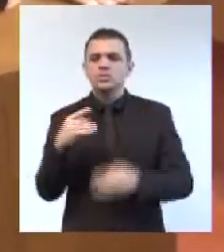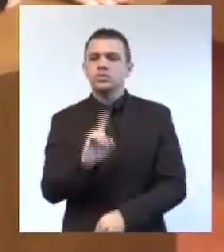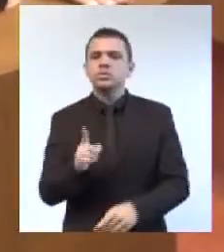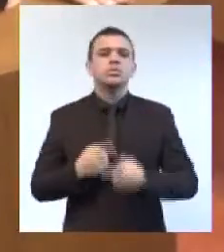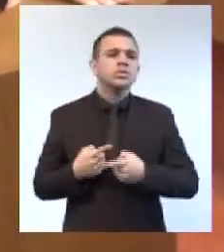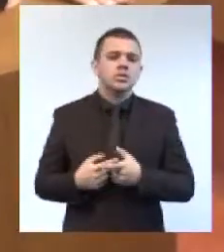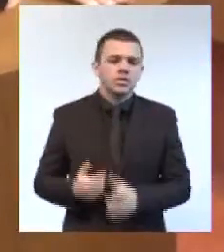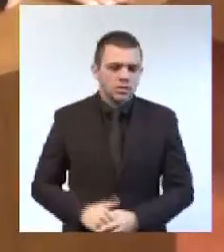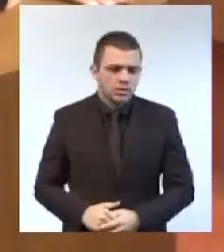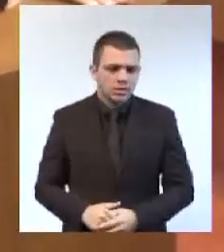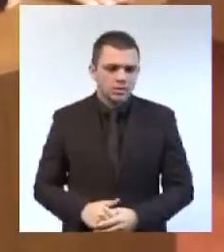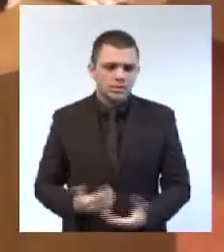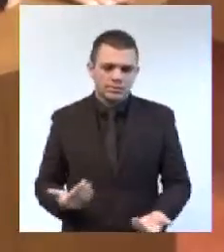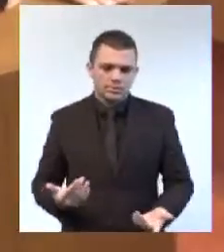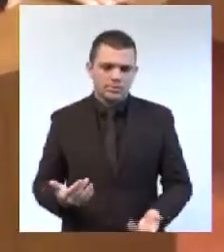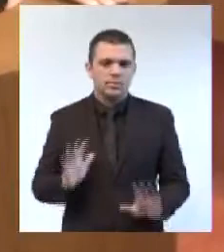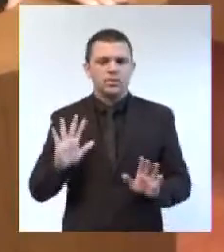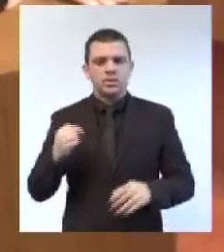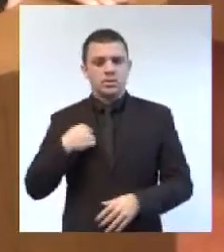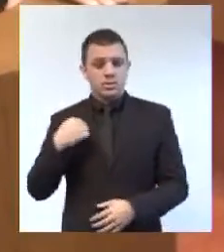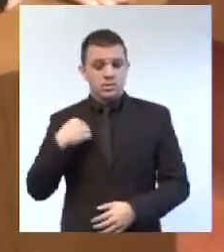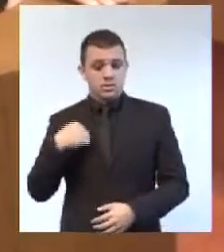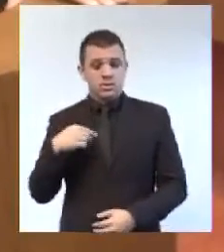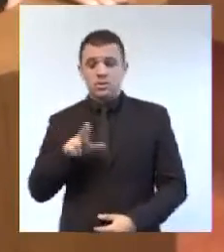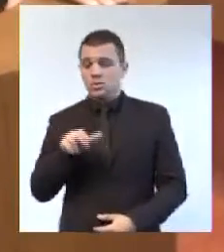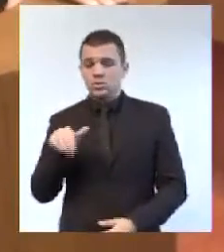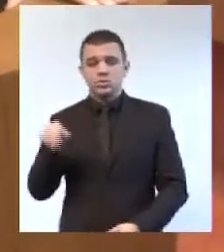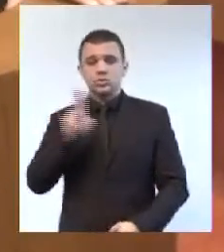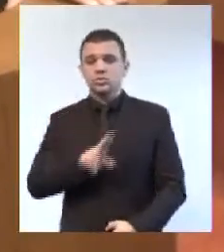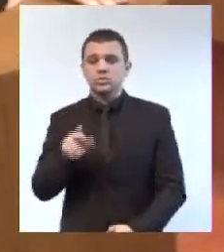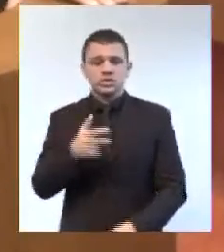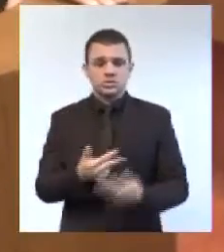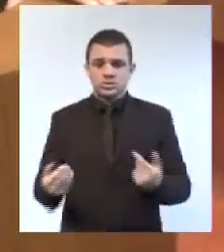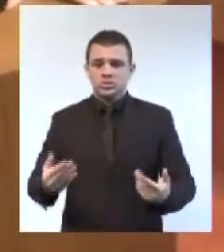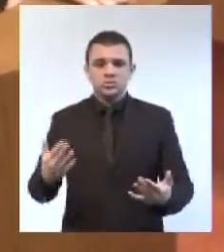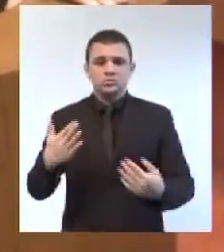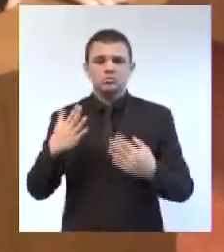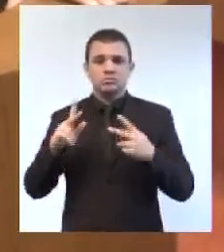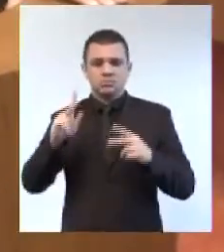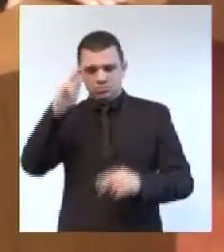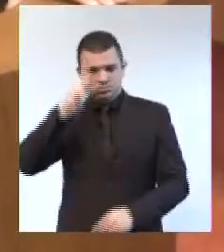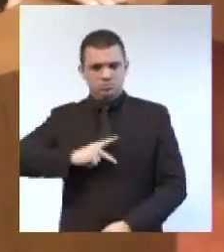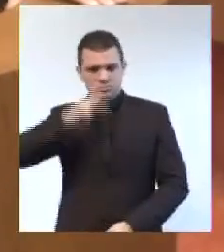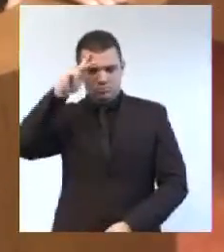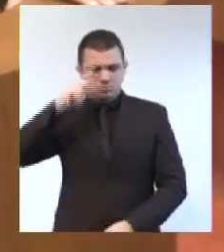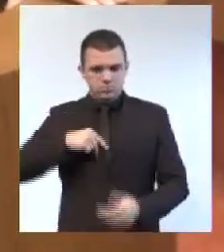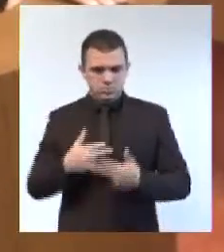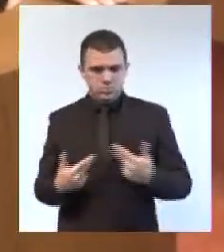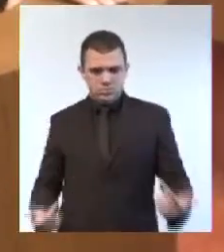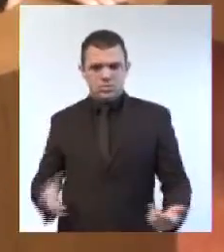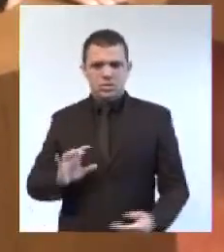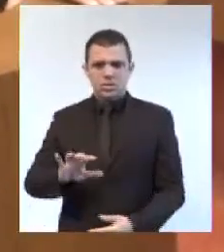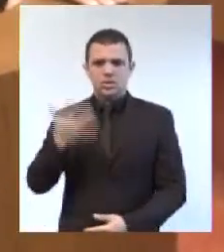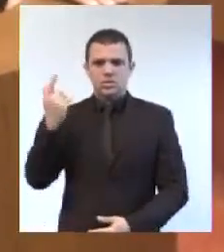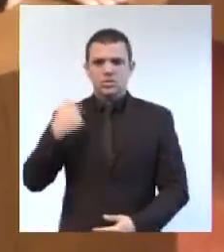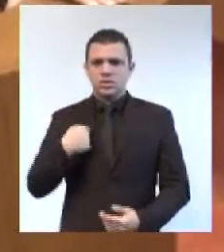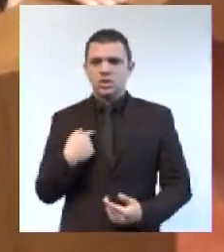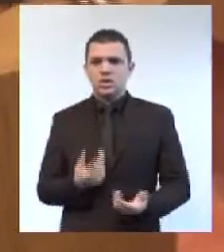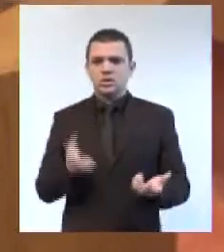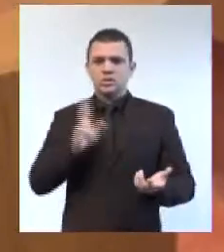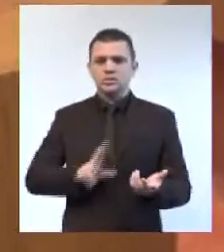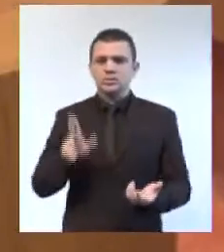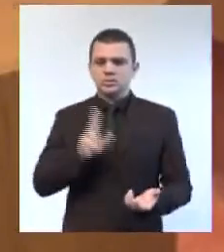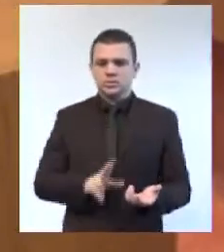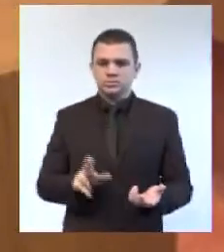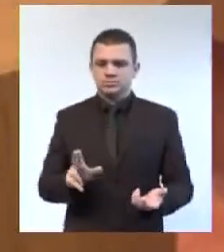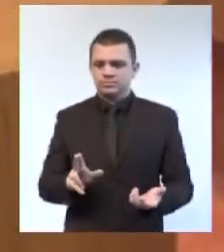de utilizar, principalmente aquilo que acontece comigo pessoalmente, para tratar de forma leviana de política aqui. No ano